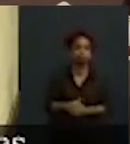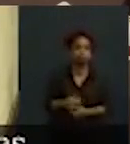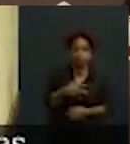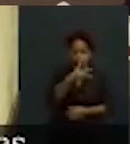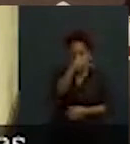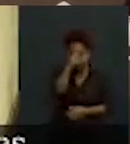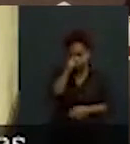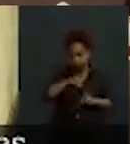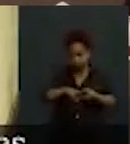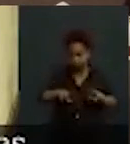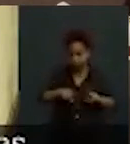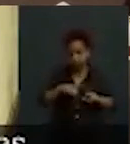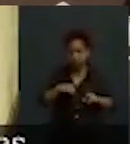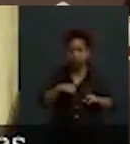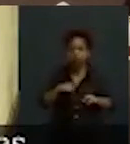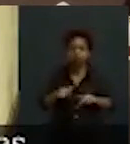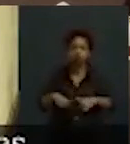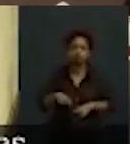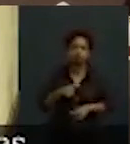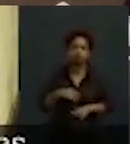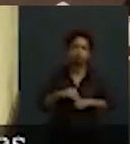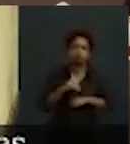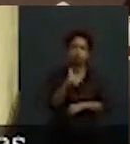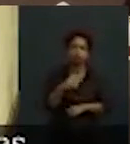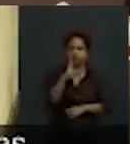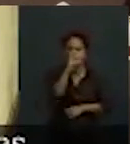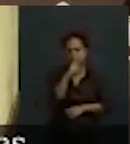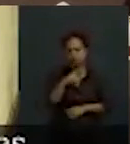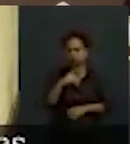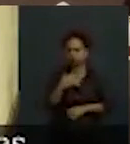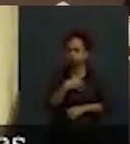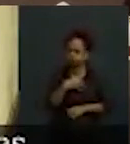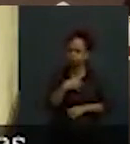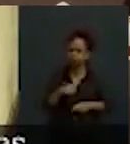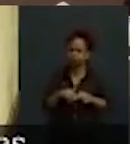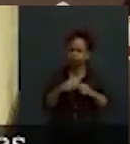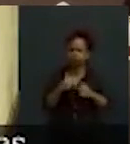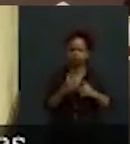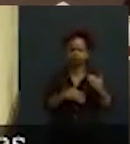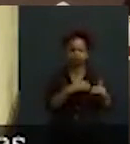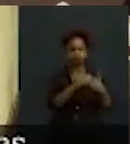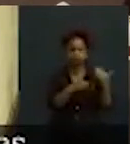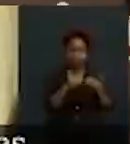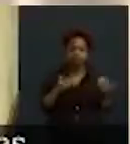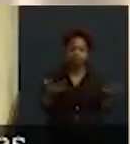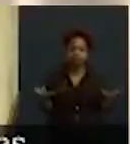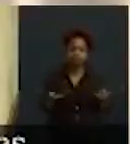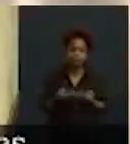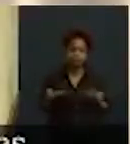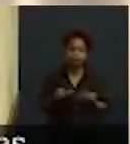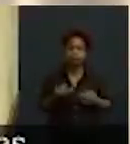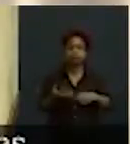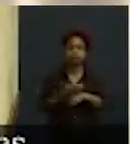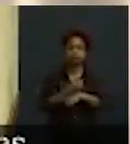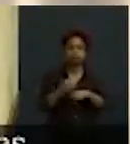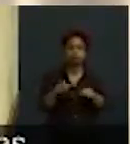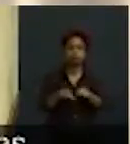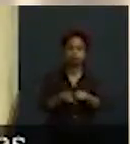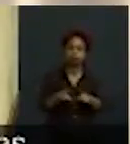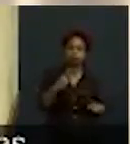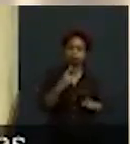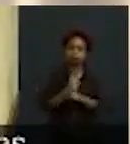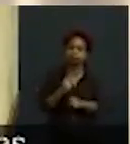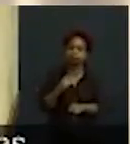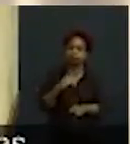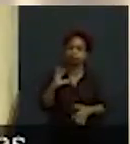mais fortes, aperfeiçoamos nossa atuação e descobrimos novas formas de integração,